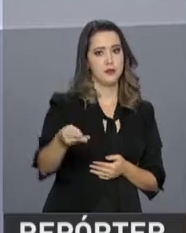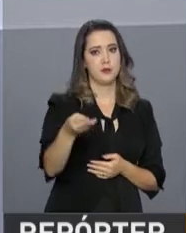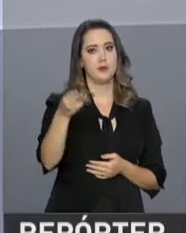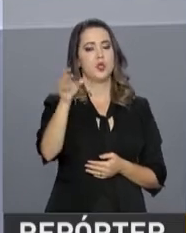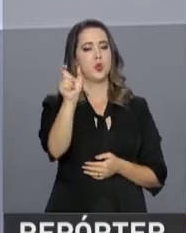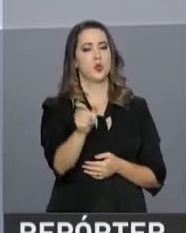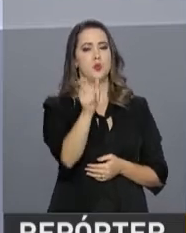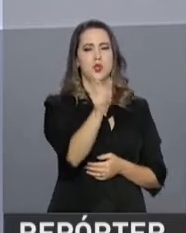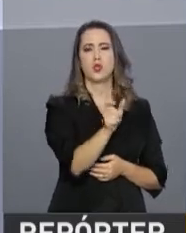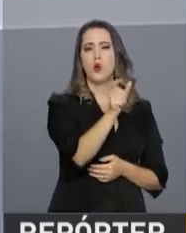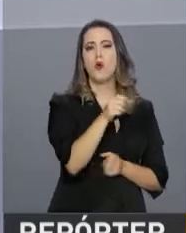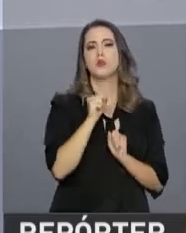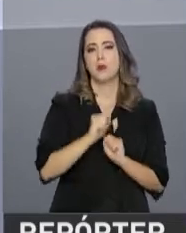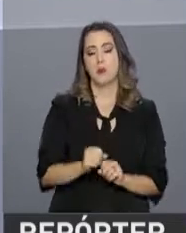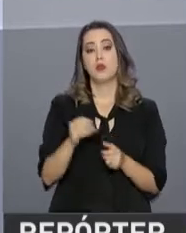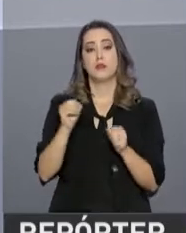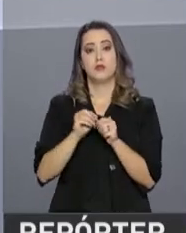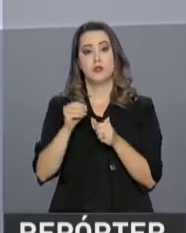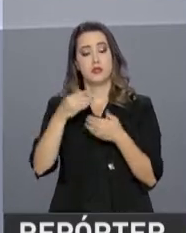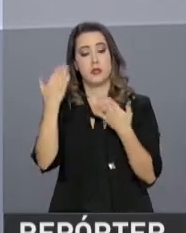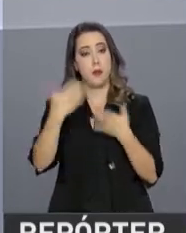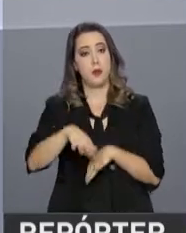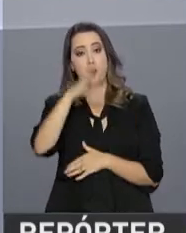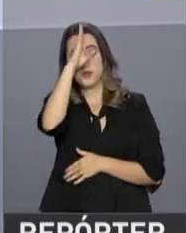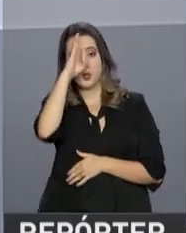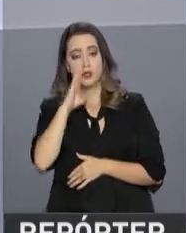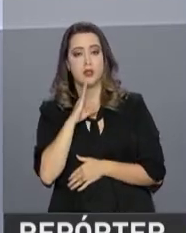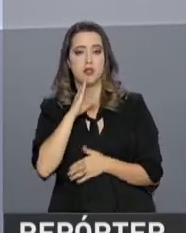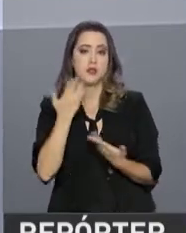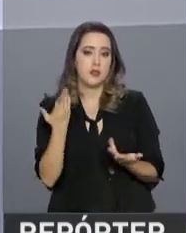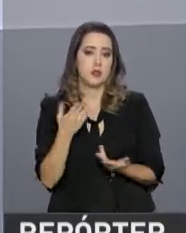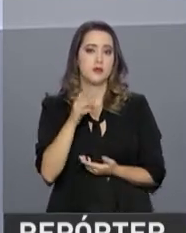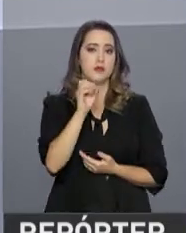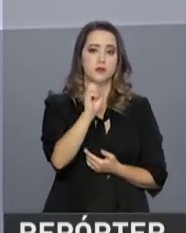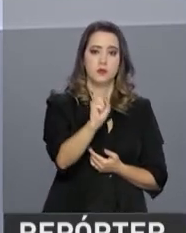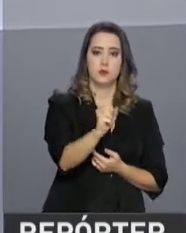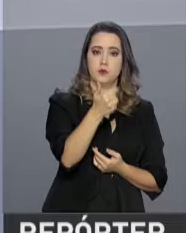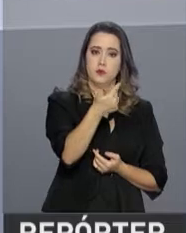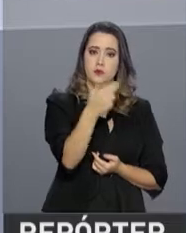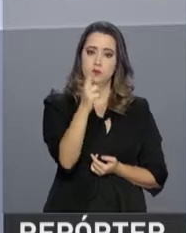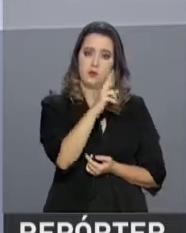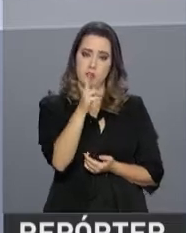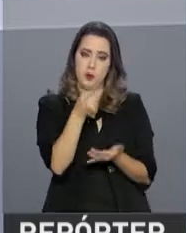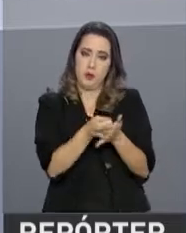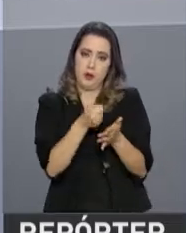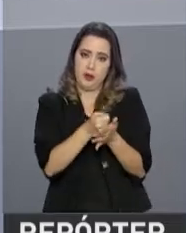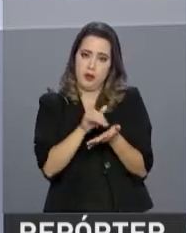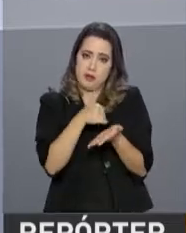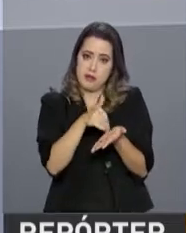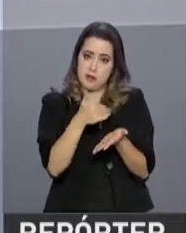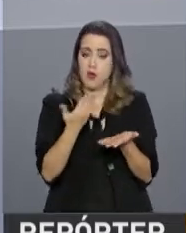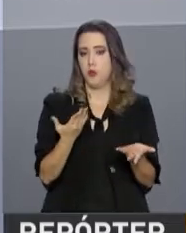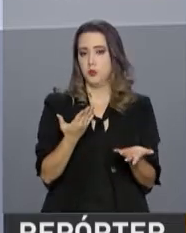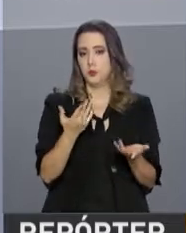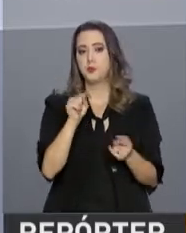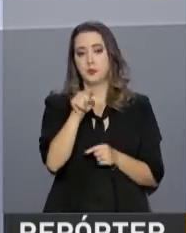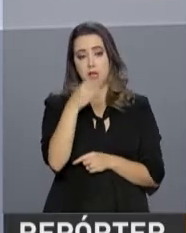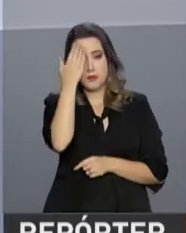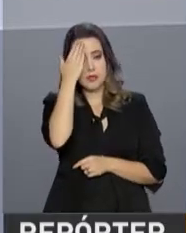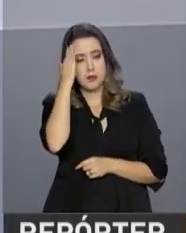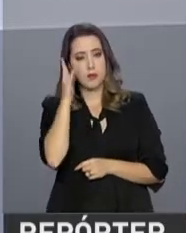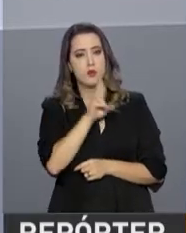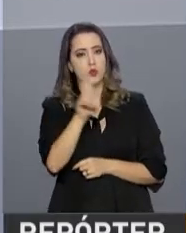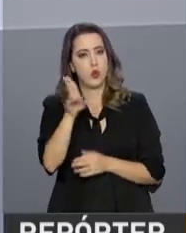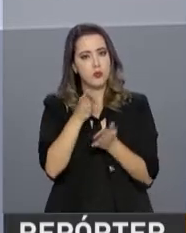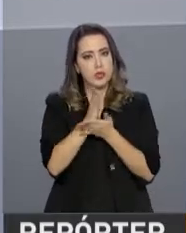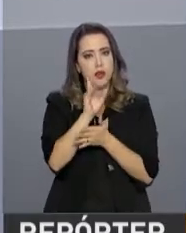300 mil estudantes possam fazer a prova sem pagar a inscrição que custa 82 reais para saber se você faz parte desse grupo basta